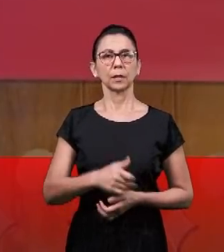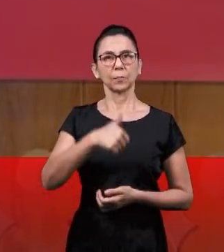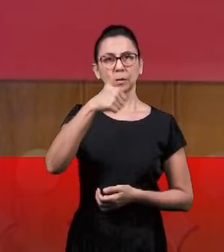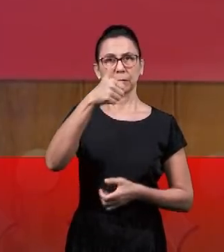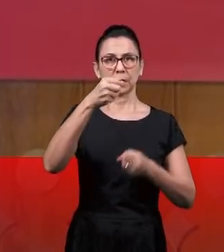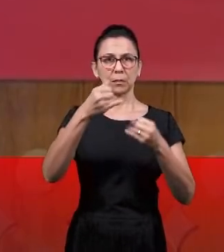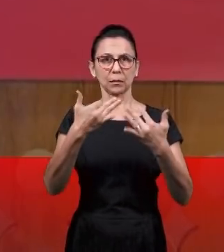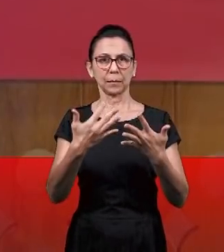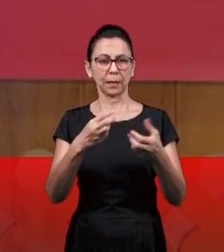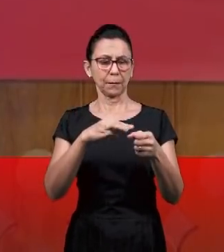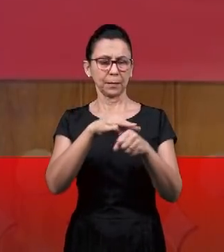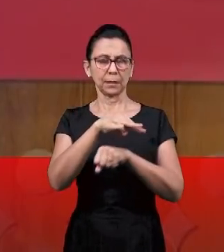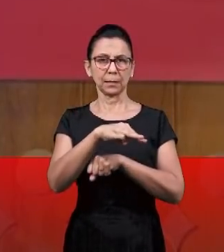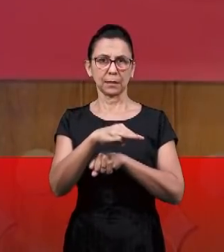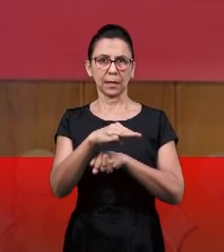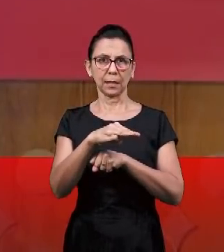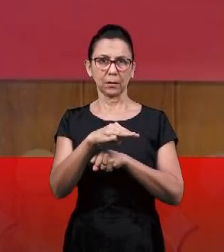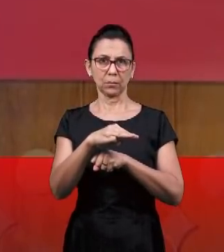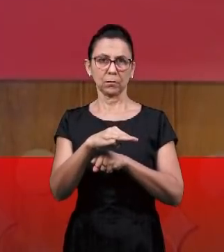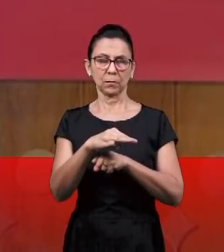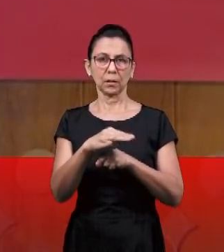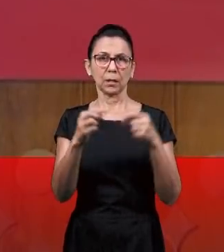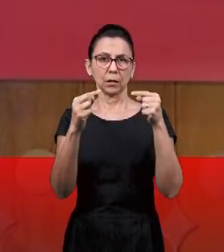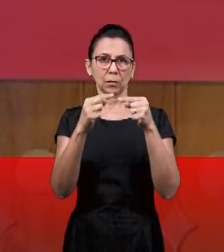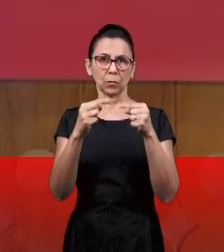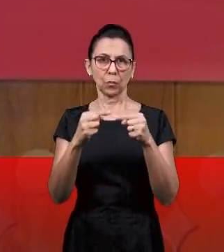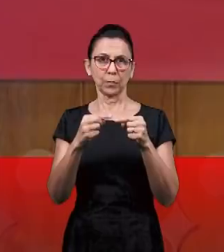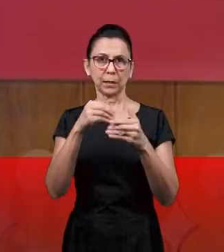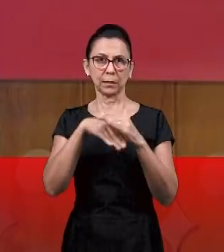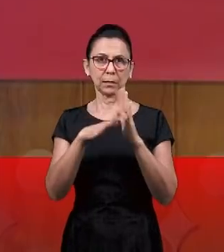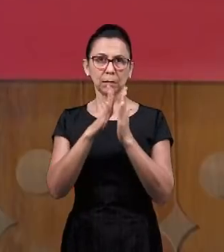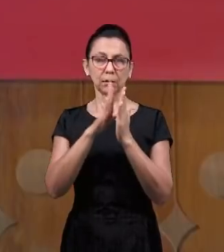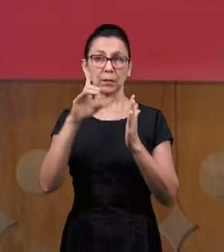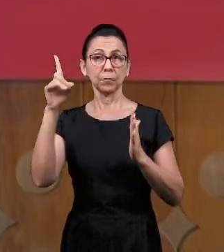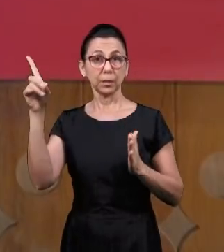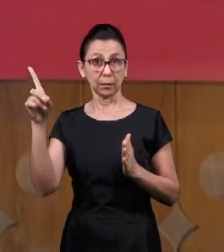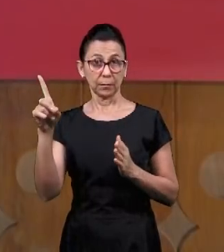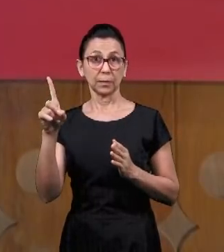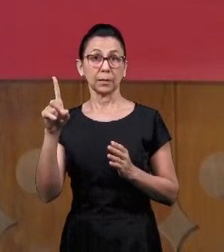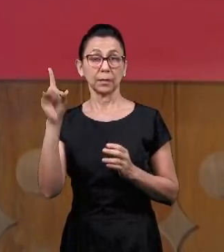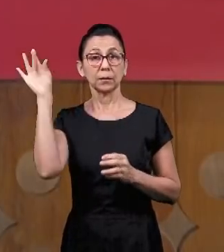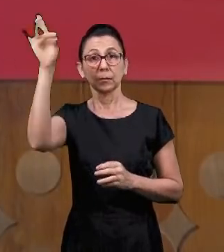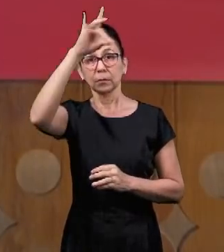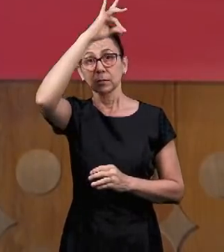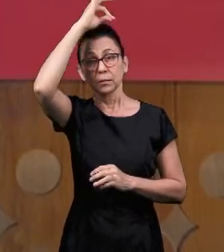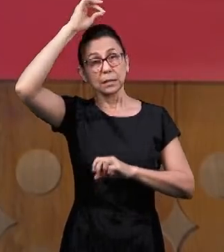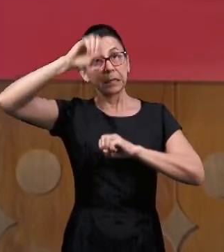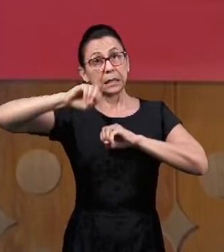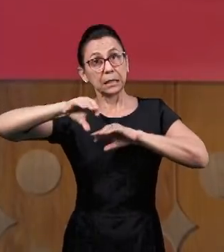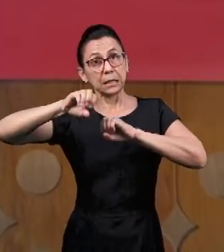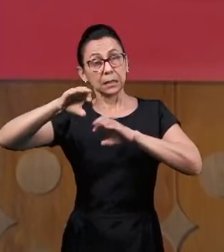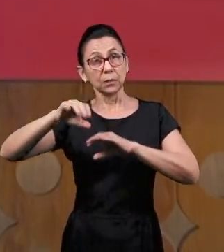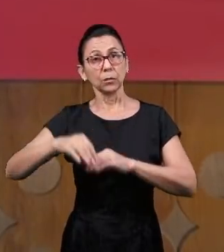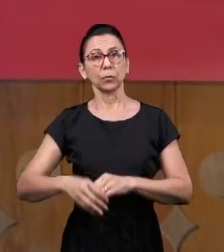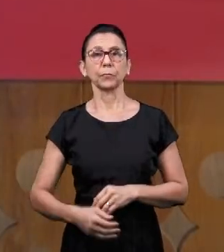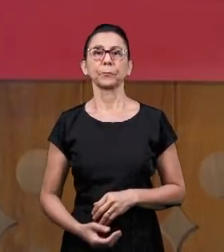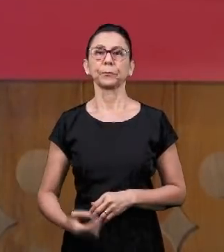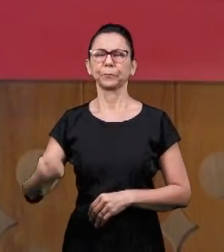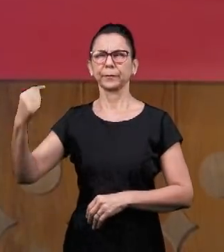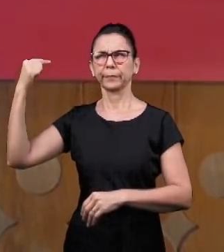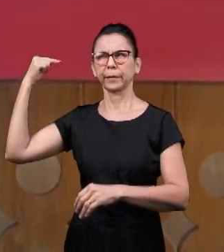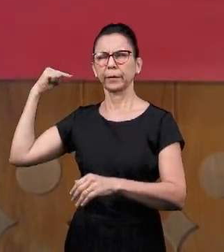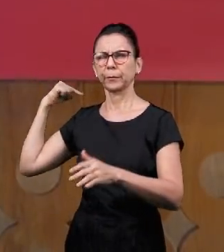bíblico, que está na palavra, e aquilo que o Senhor, o Espírito Santo nos ensinou, e nos trouxe do início até aqui. Então o que é